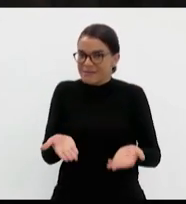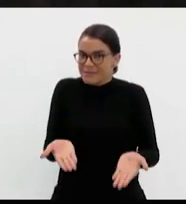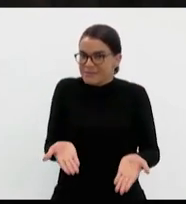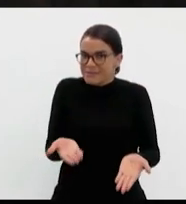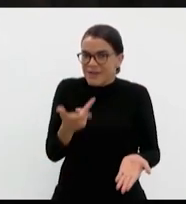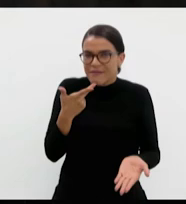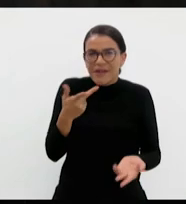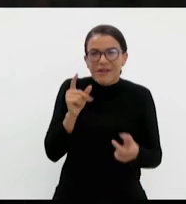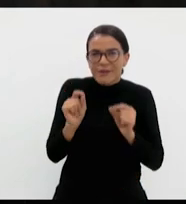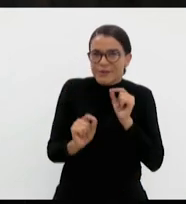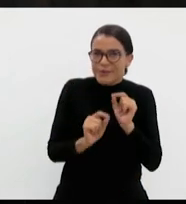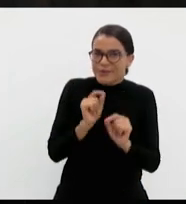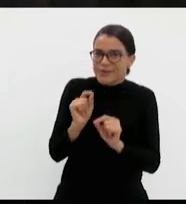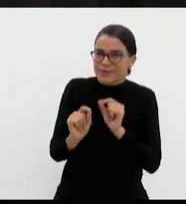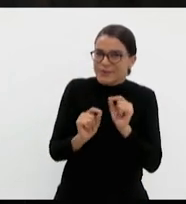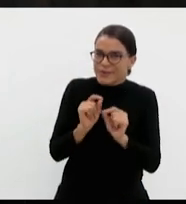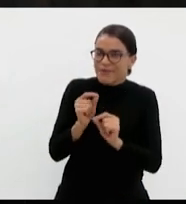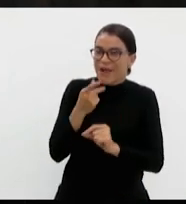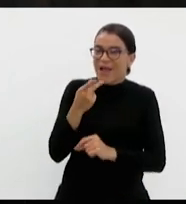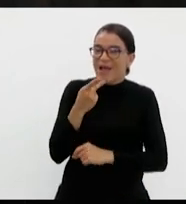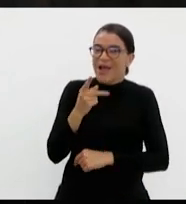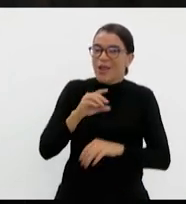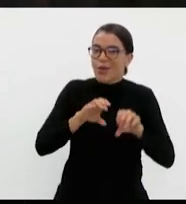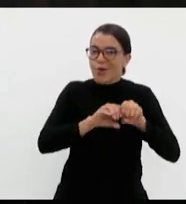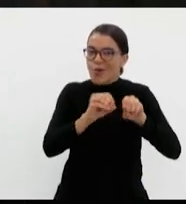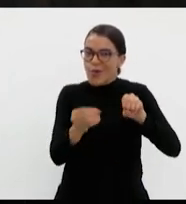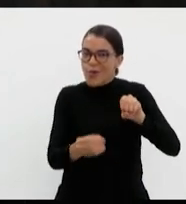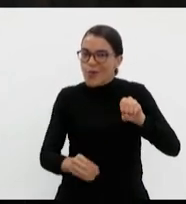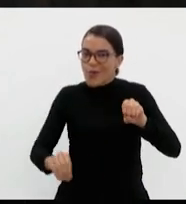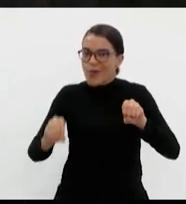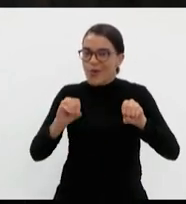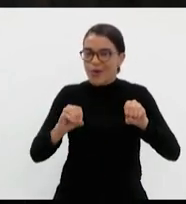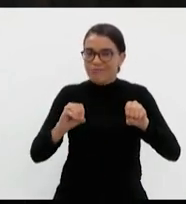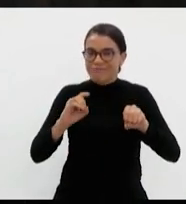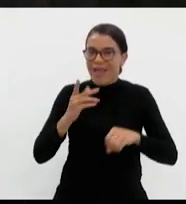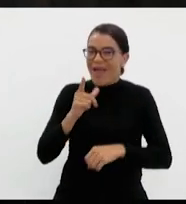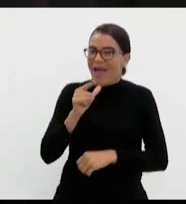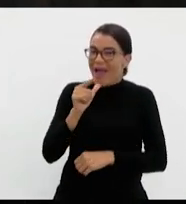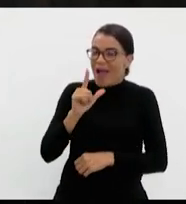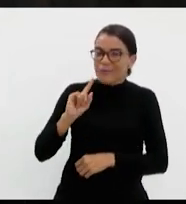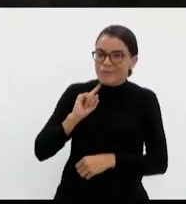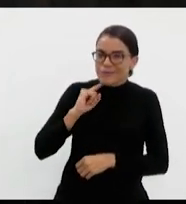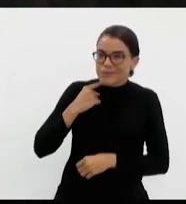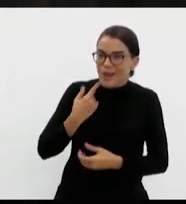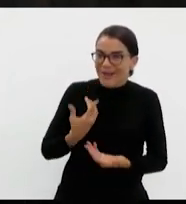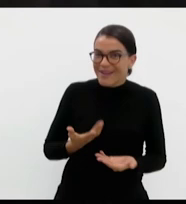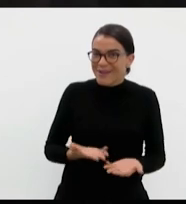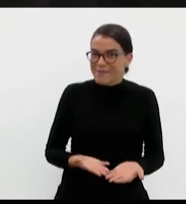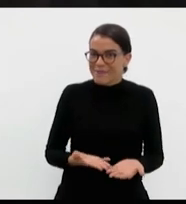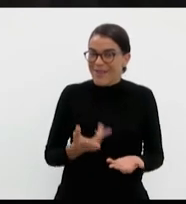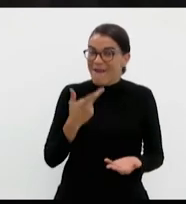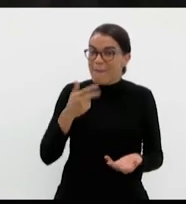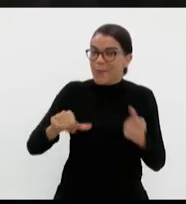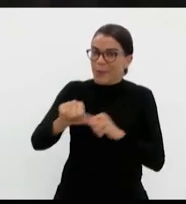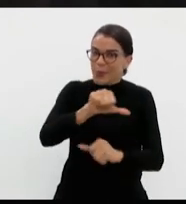falando de esgoto. Vamos passar do esgoto para a